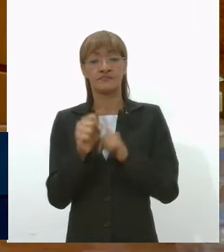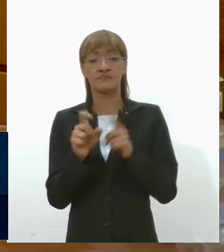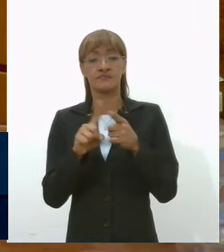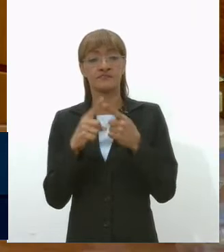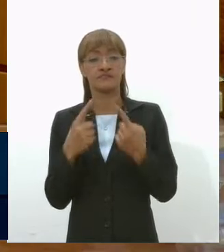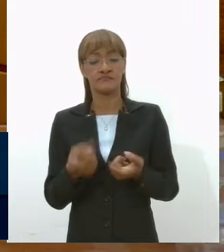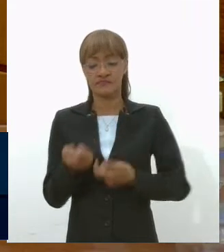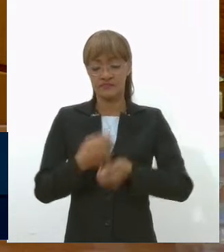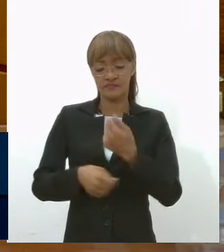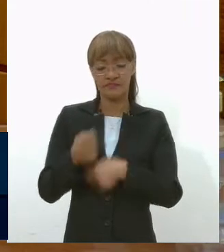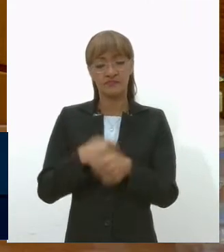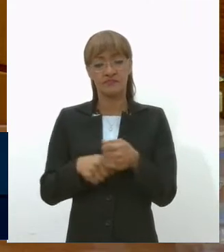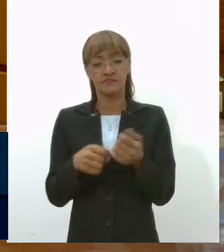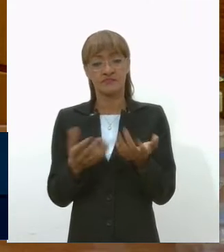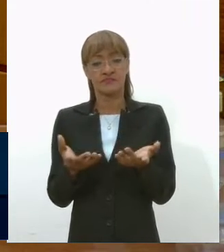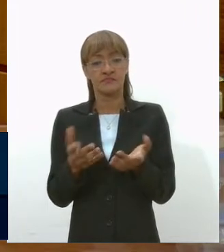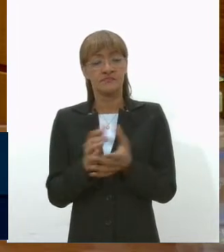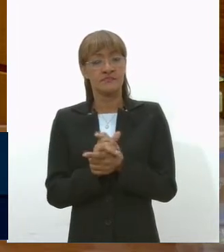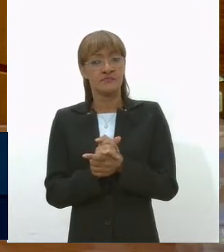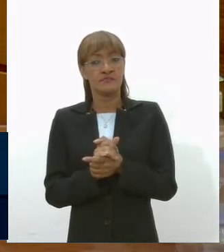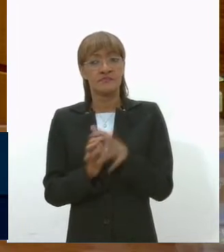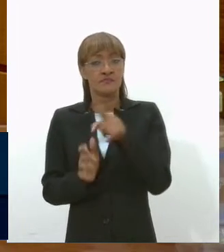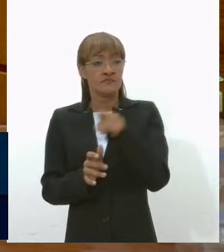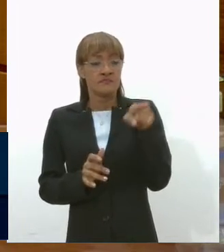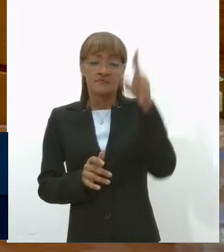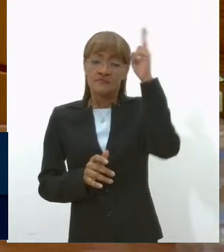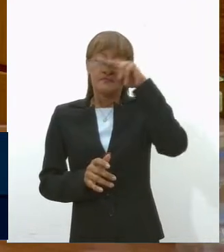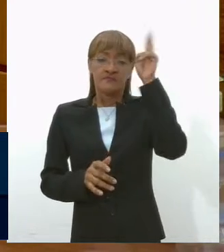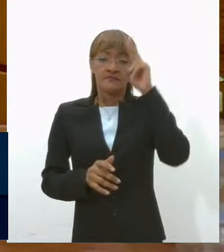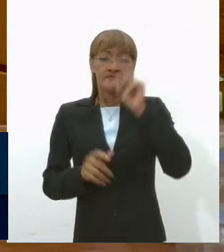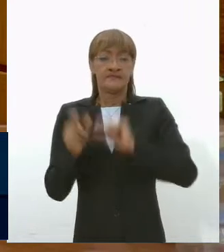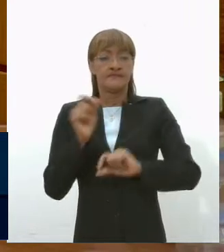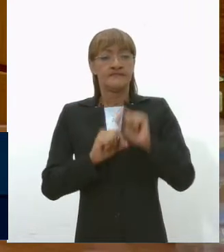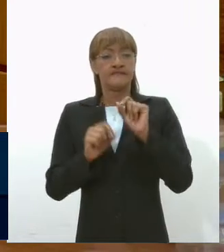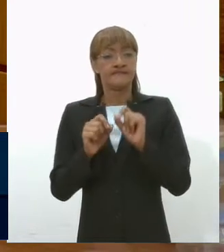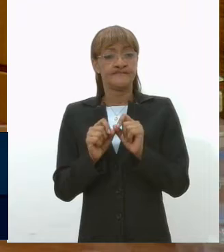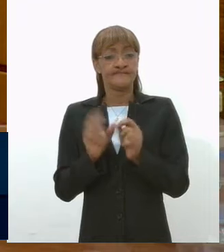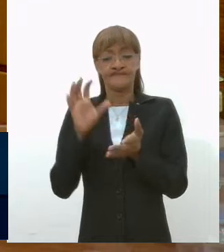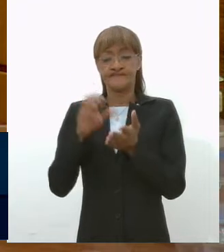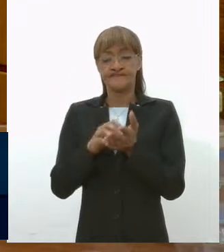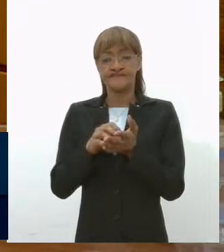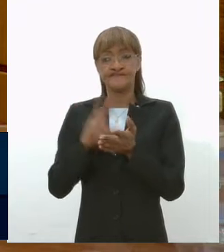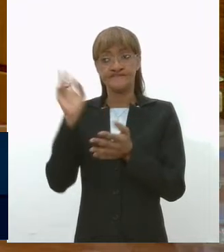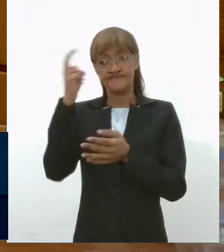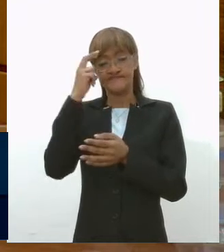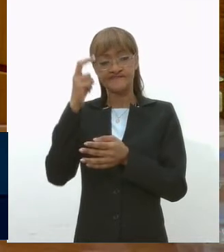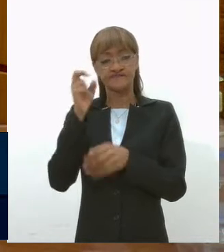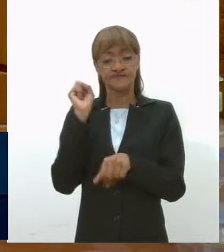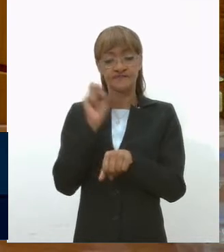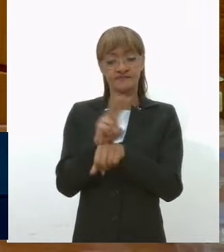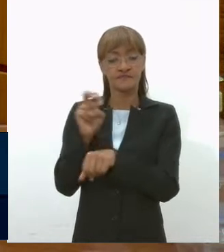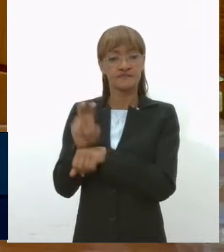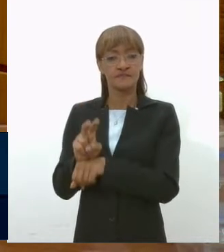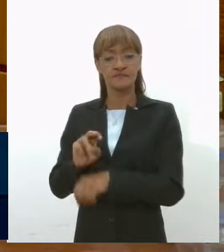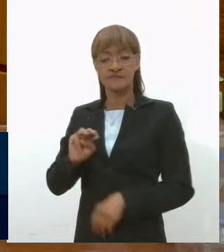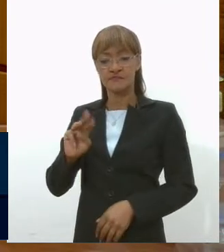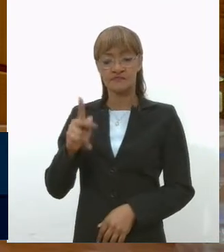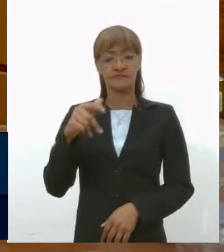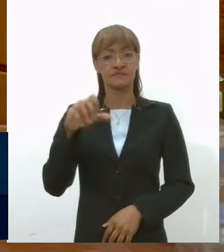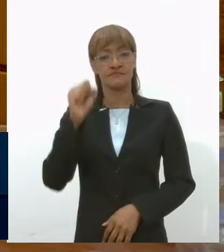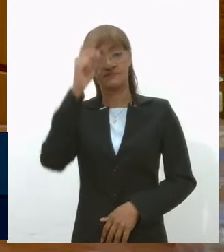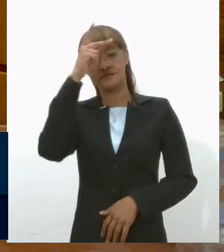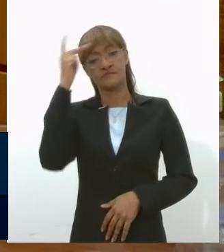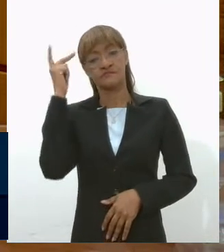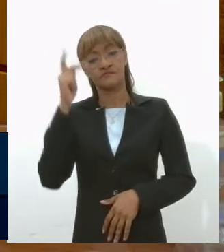economia. É bom lembrar que o setor cultural emprega, direta e indiretamente, milhões de pessoas. É